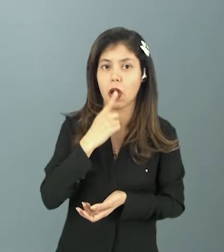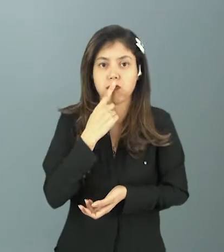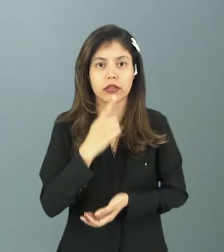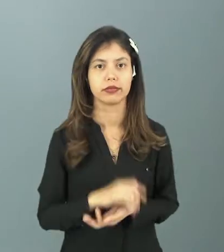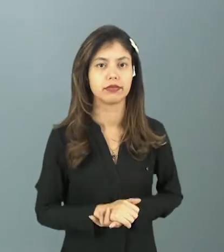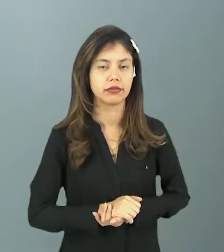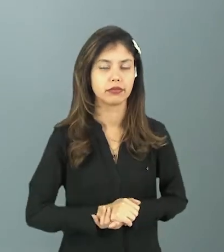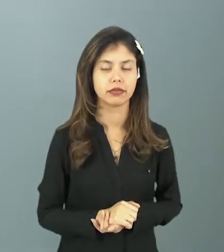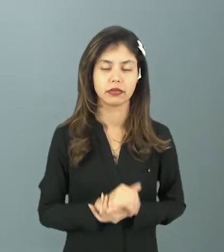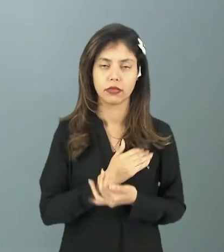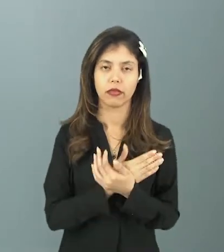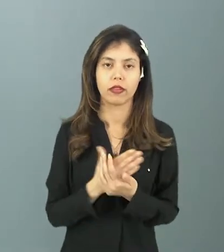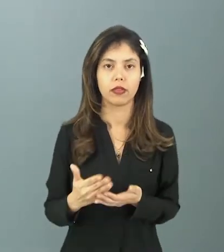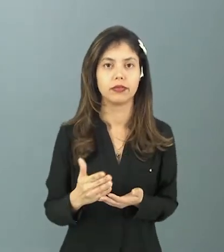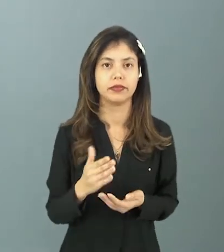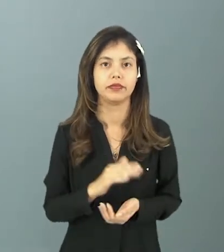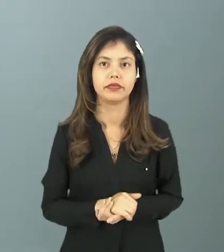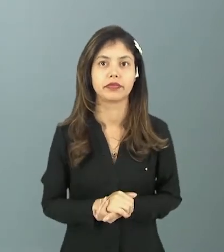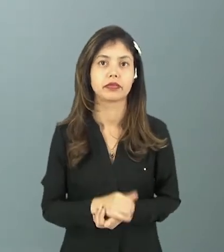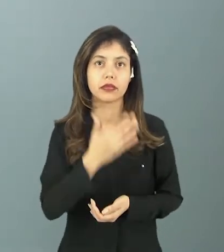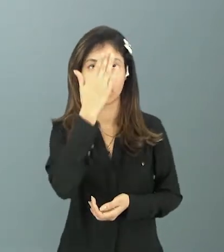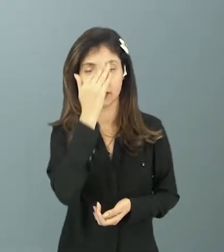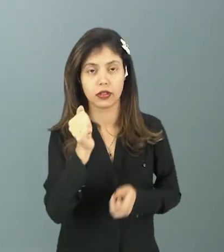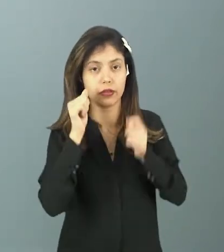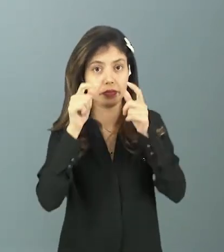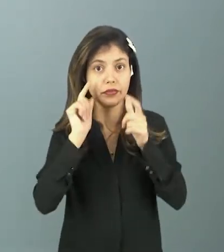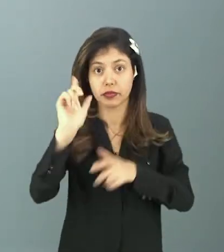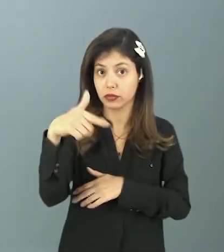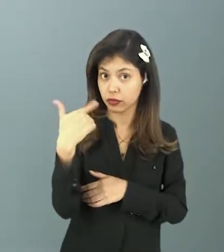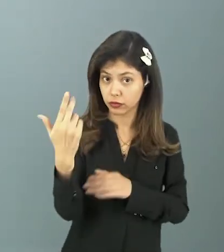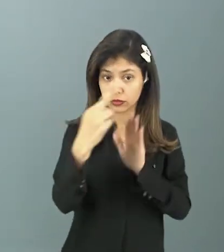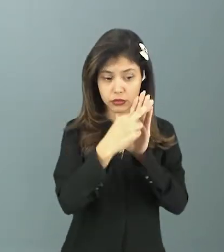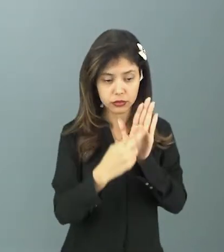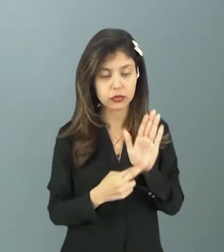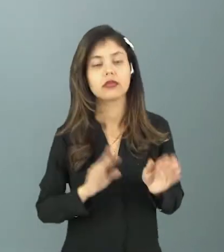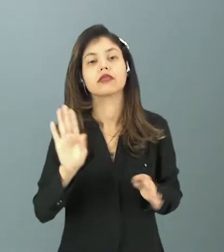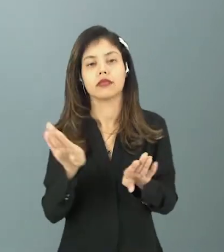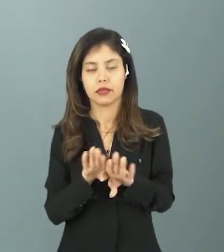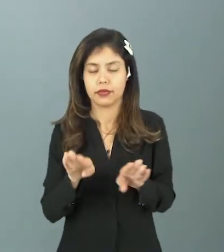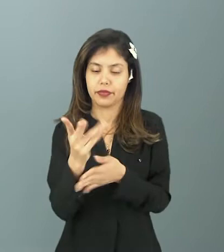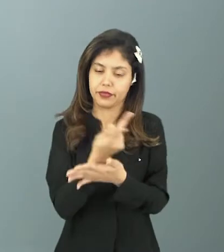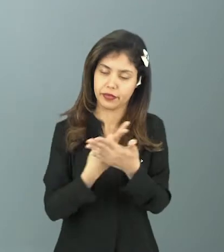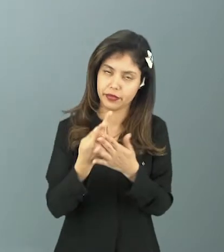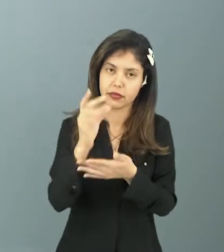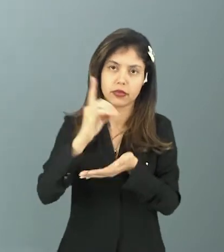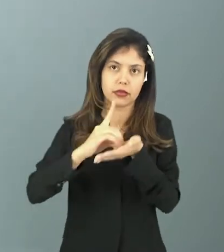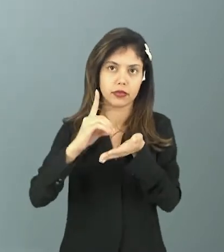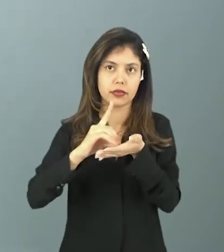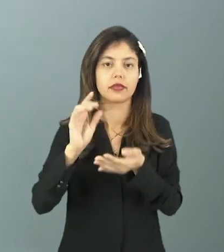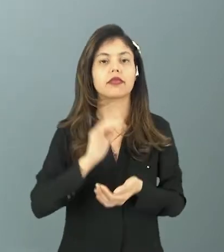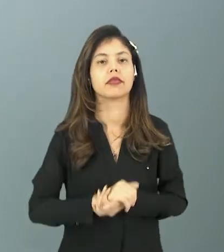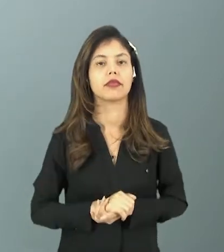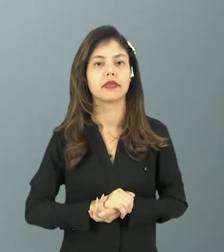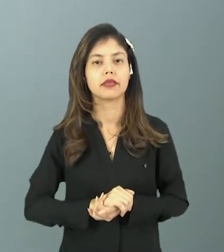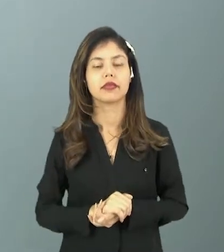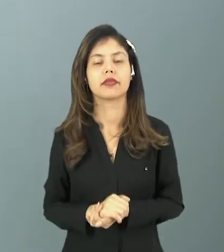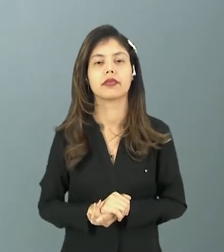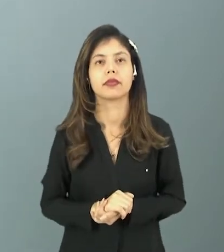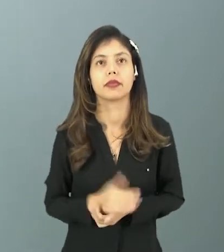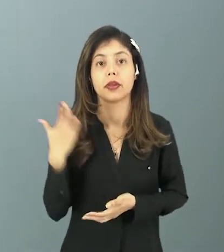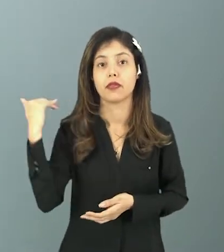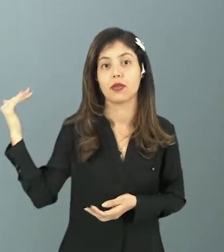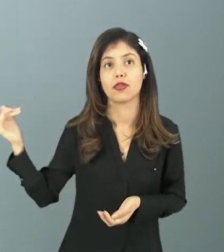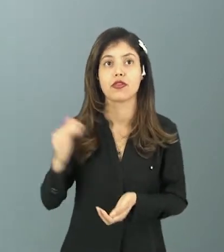né, que comece com A. A gente tem que se atentar que tem outras regras quando nós vamos procurar palavras no dicionário, tá? Que é o